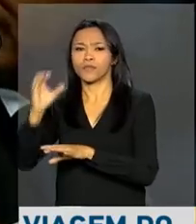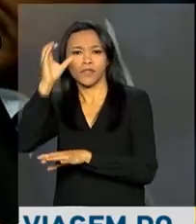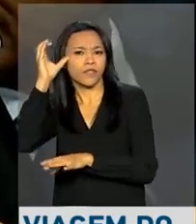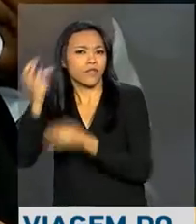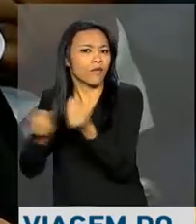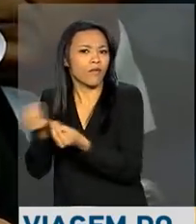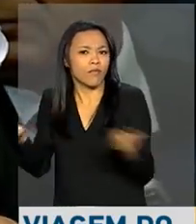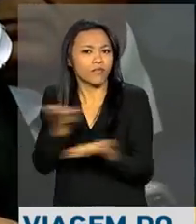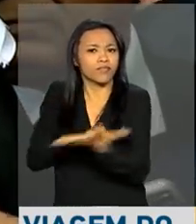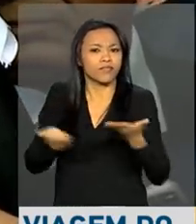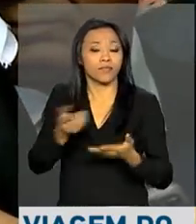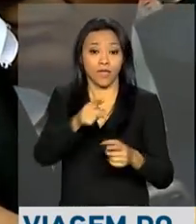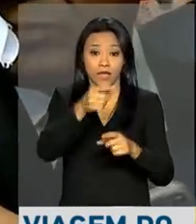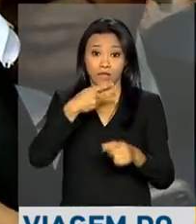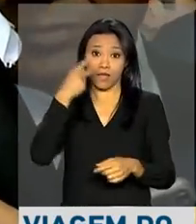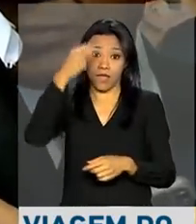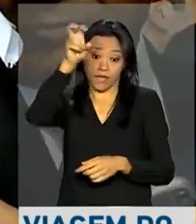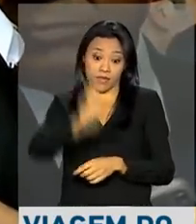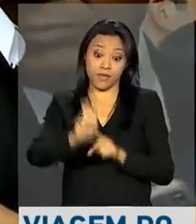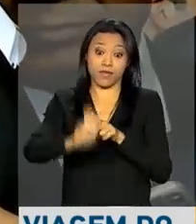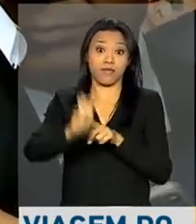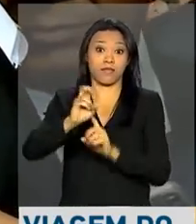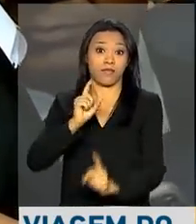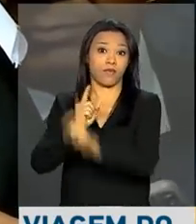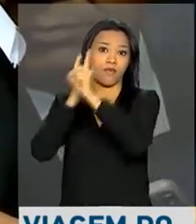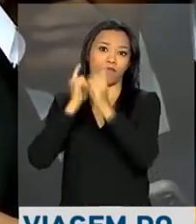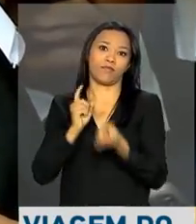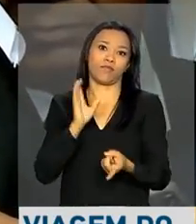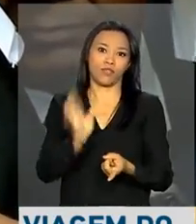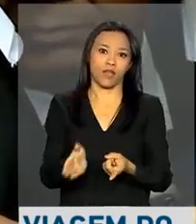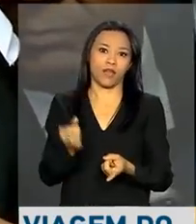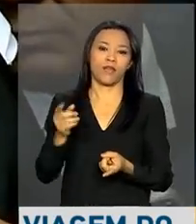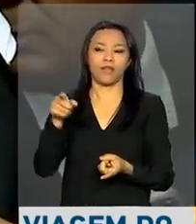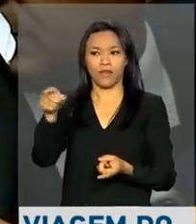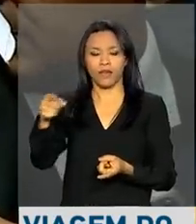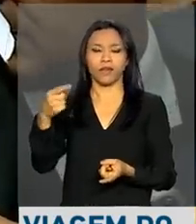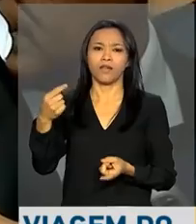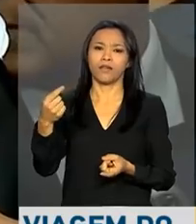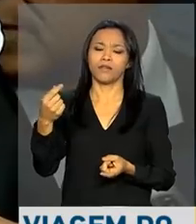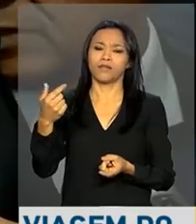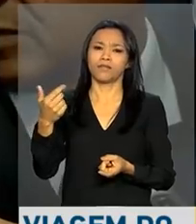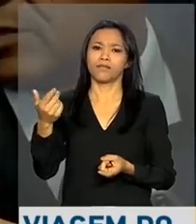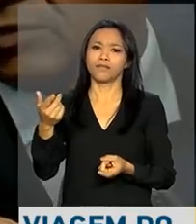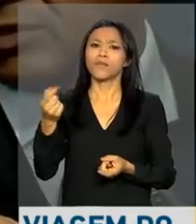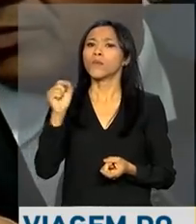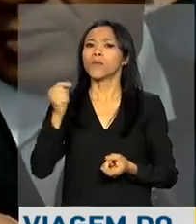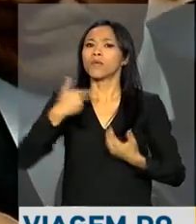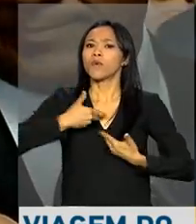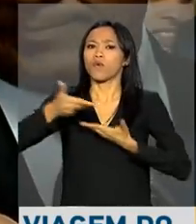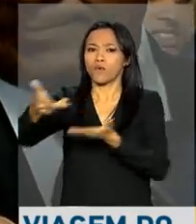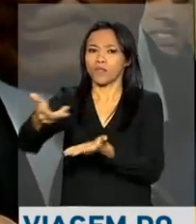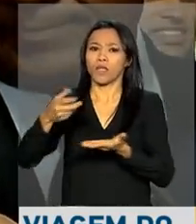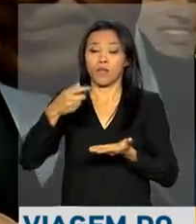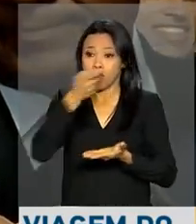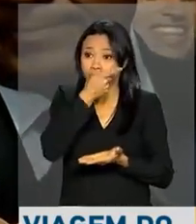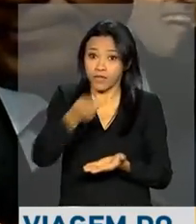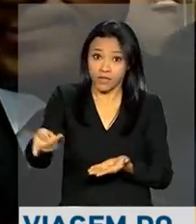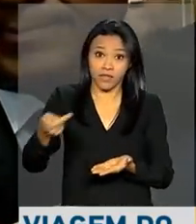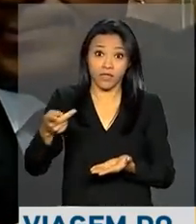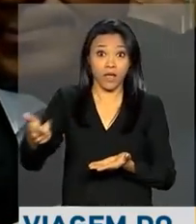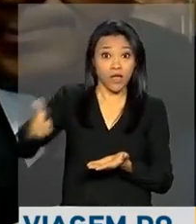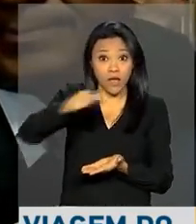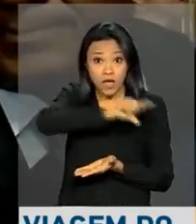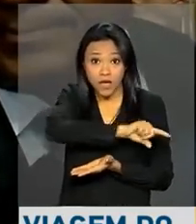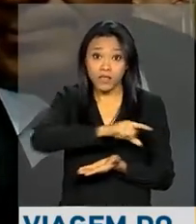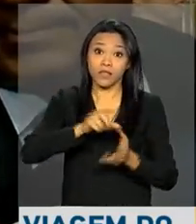Esta é a quinta vez que eu me encontro com o presidente Xi Jinping, não é? Ele teve a delicadeza institucional de convidar-me para uma visita de Estado antes